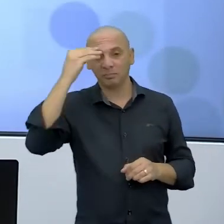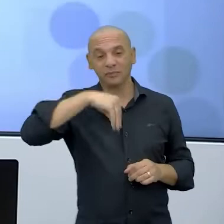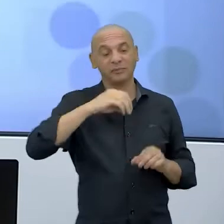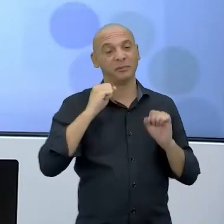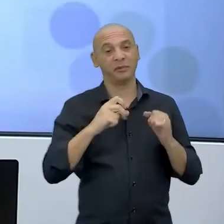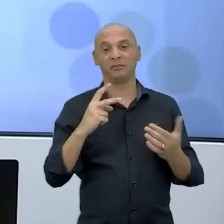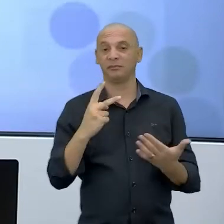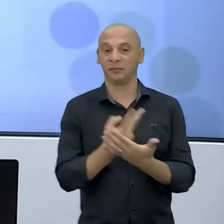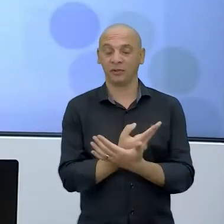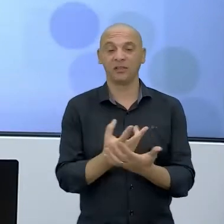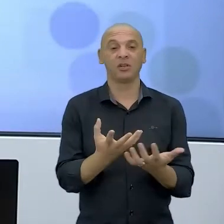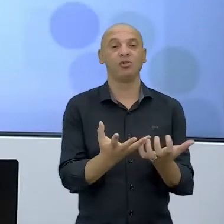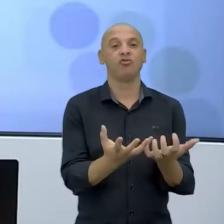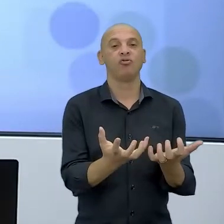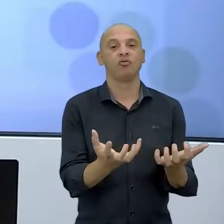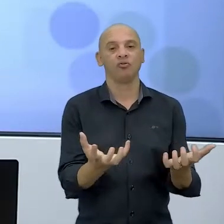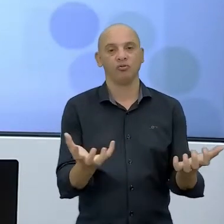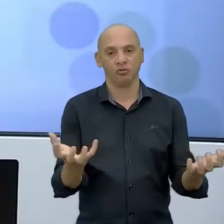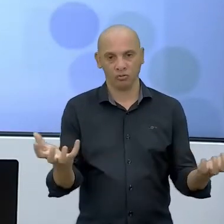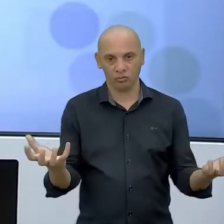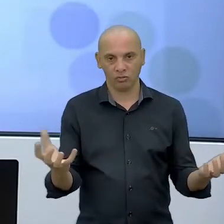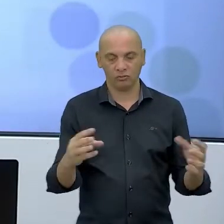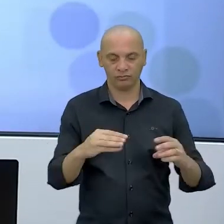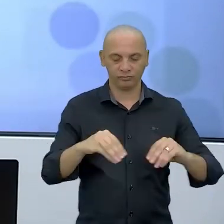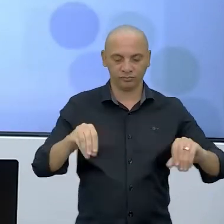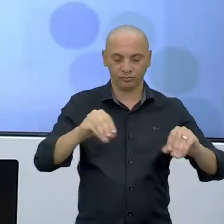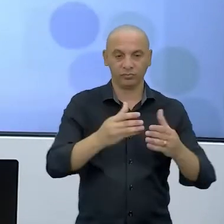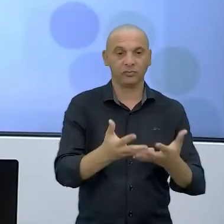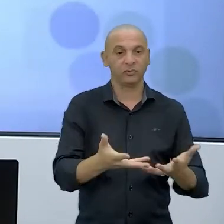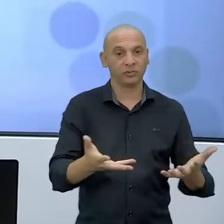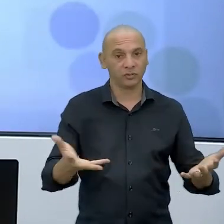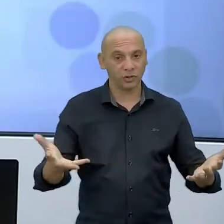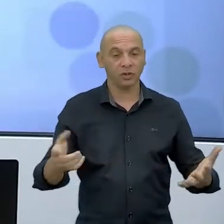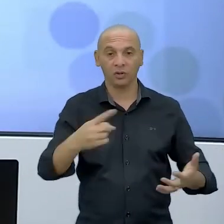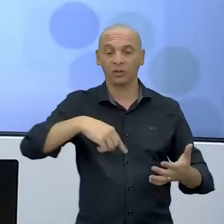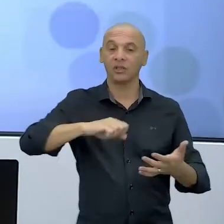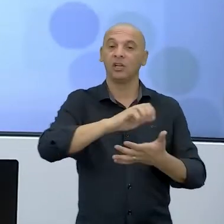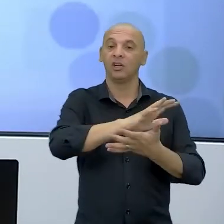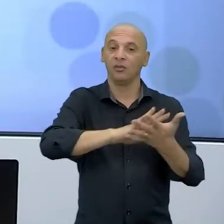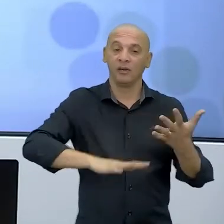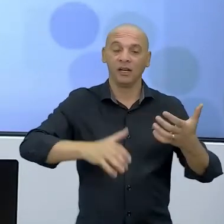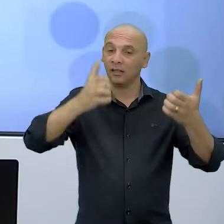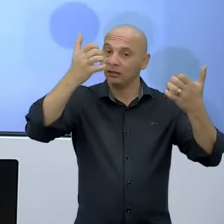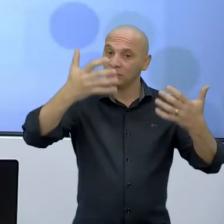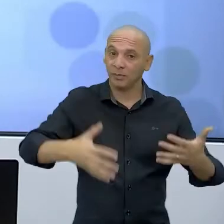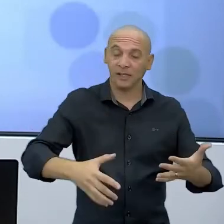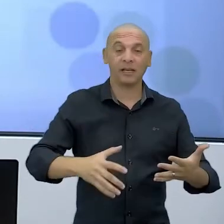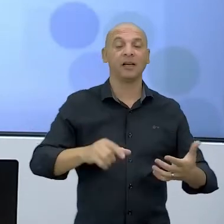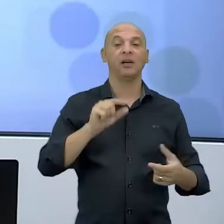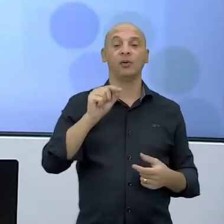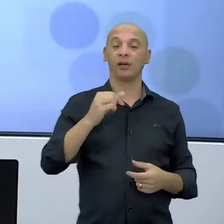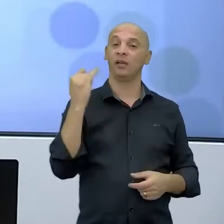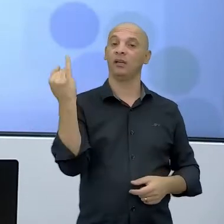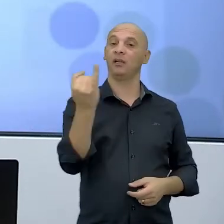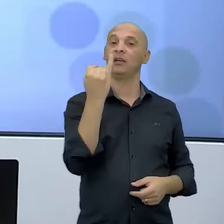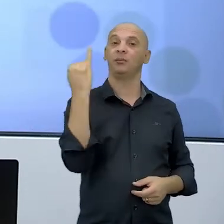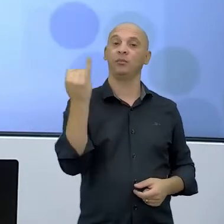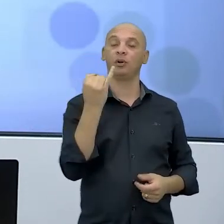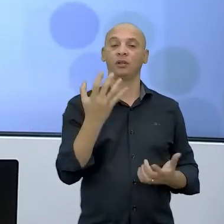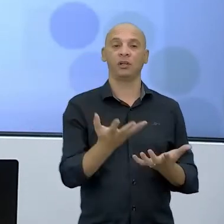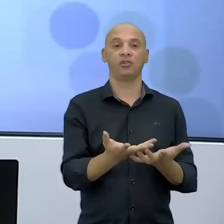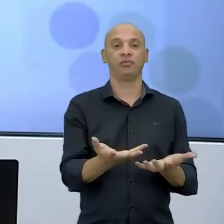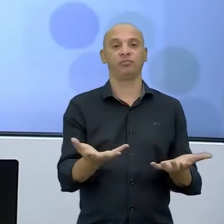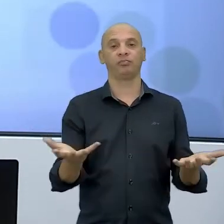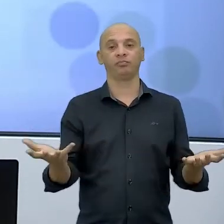Então o solo realmente, nessas 5 atividades que a gente viu, ele tem aí uma importância muito grande